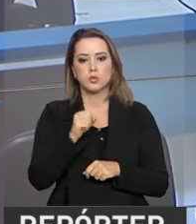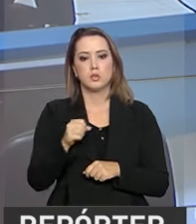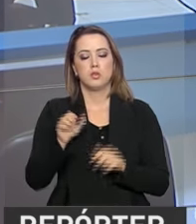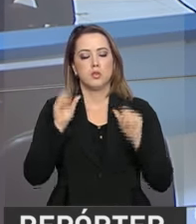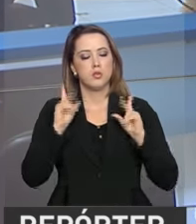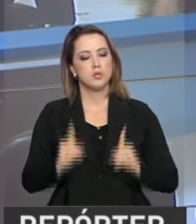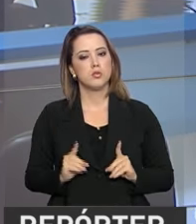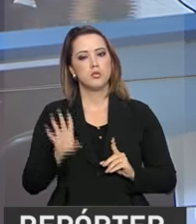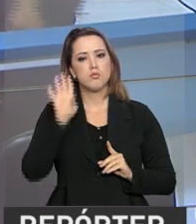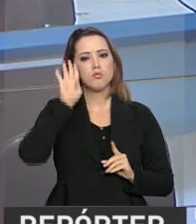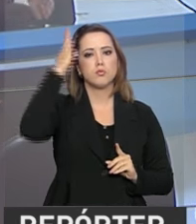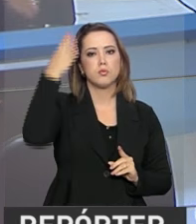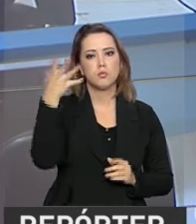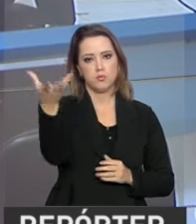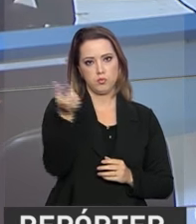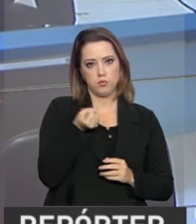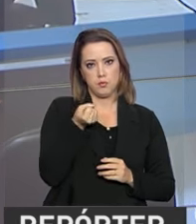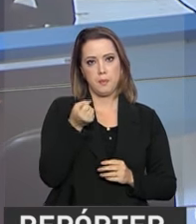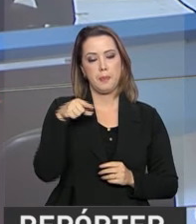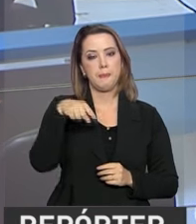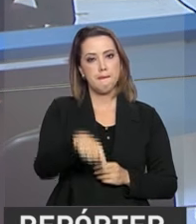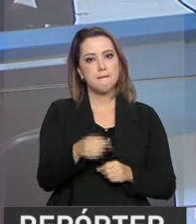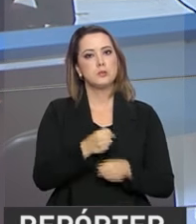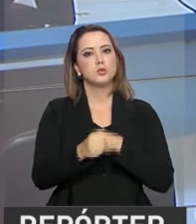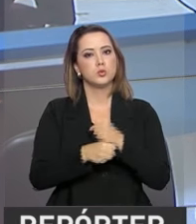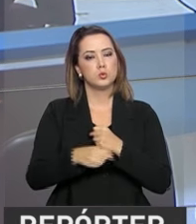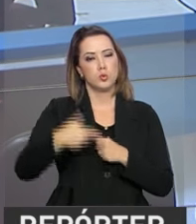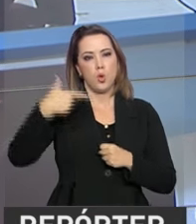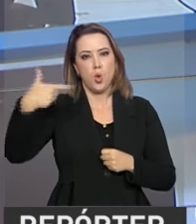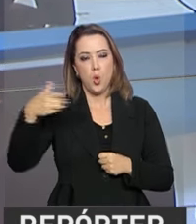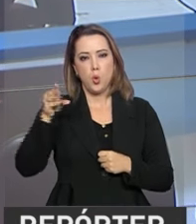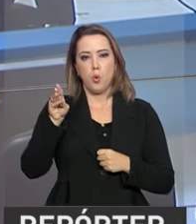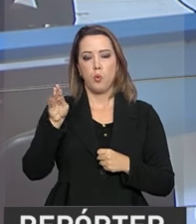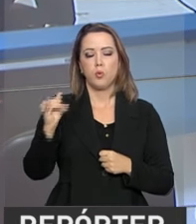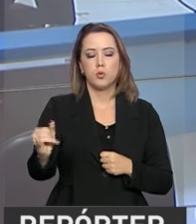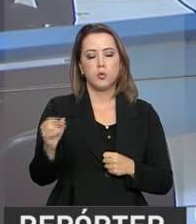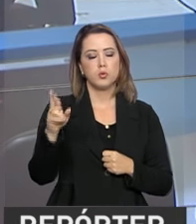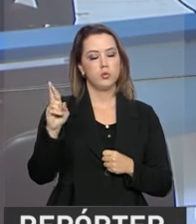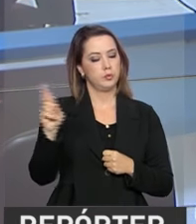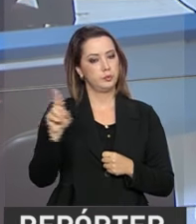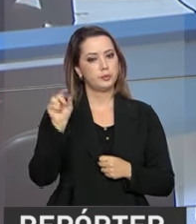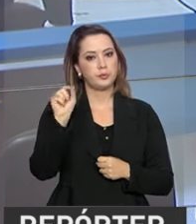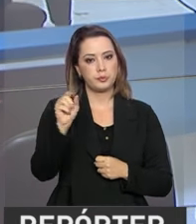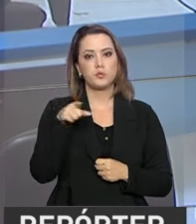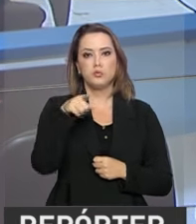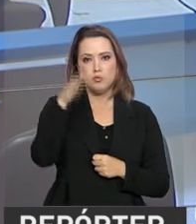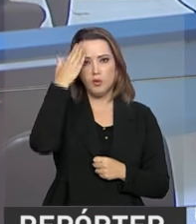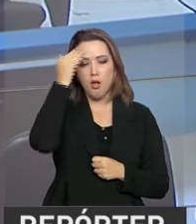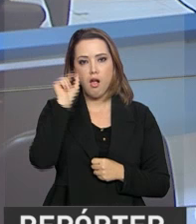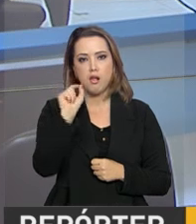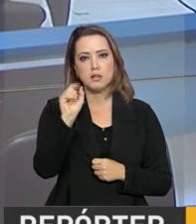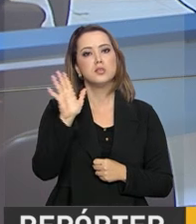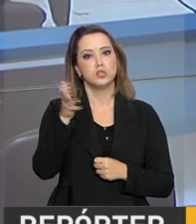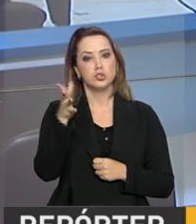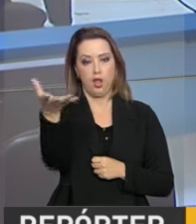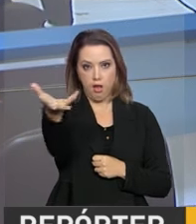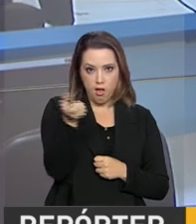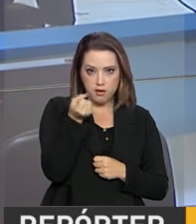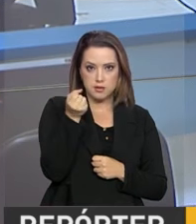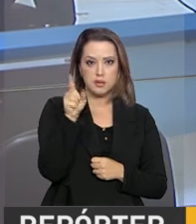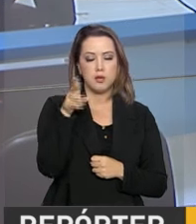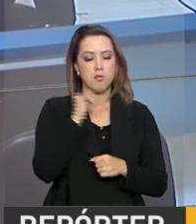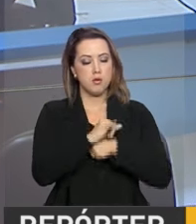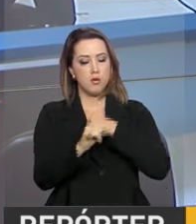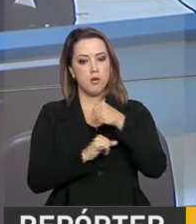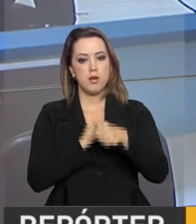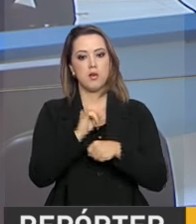deficiência. As restituições deste lote somam mais de 2 bilhões e meio de reais. Para saber se teve a declaração liberada, basta